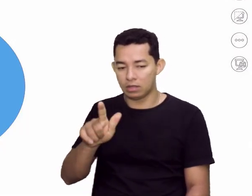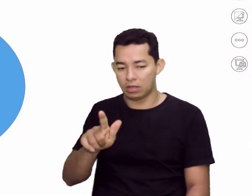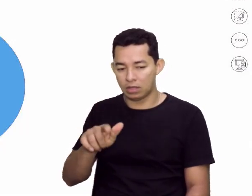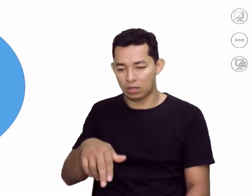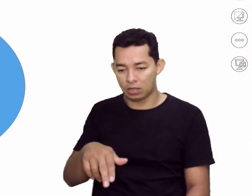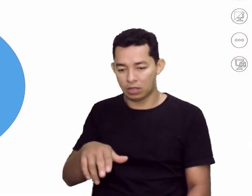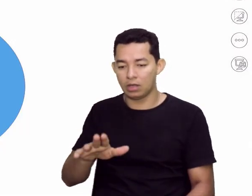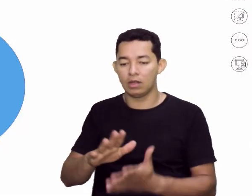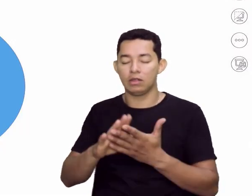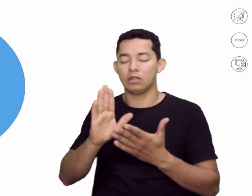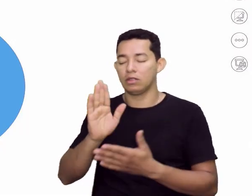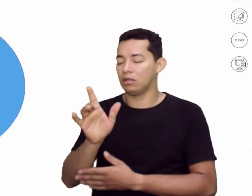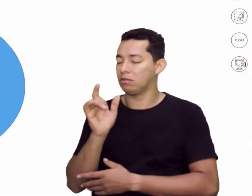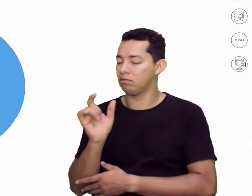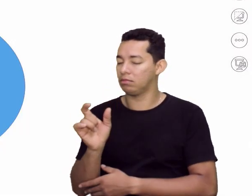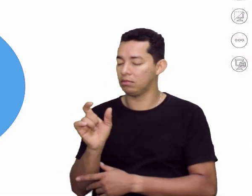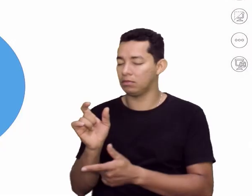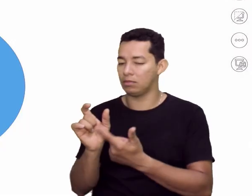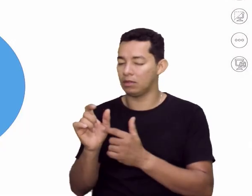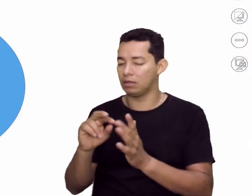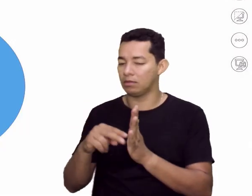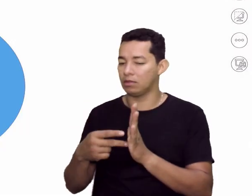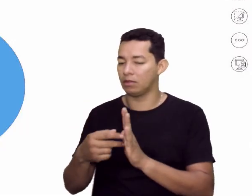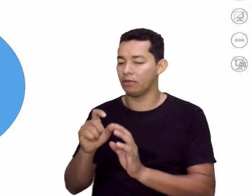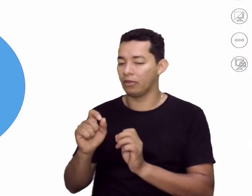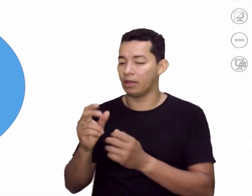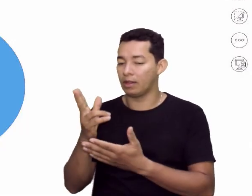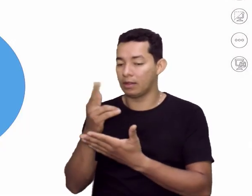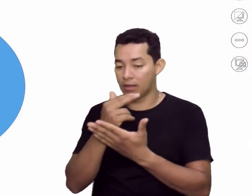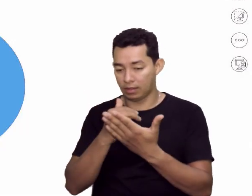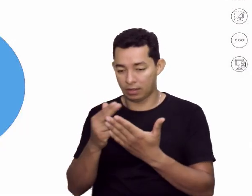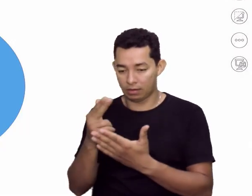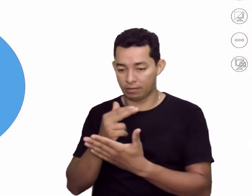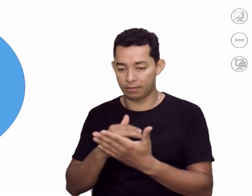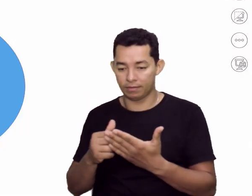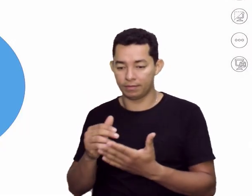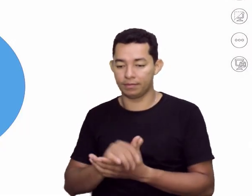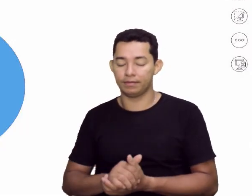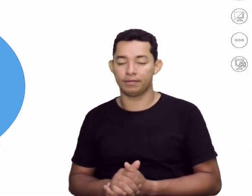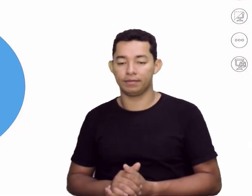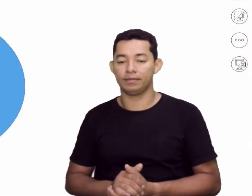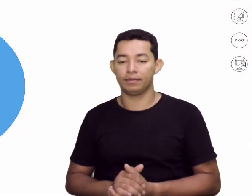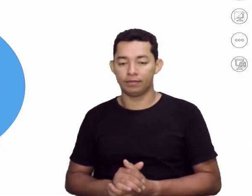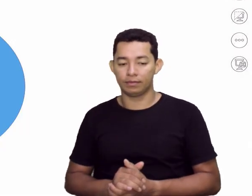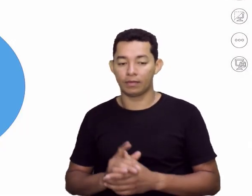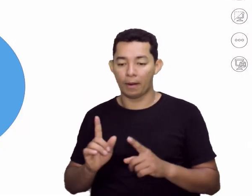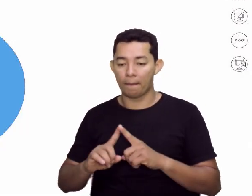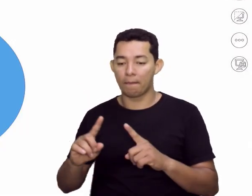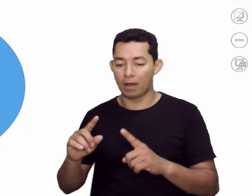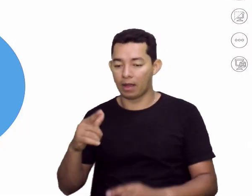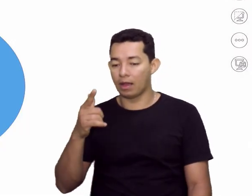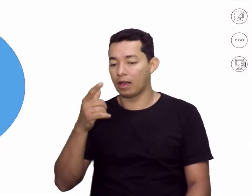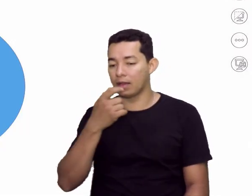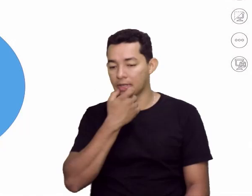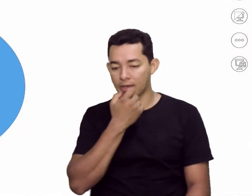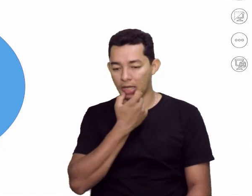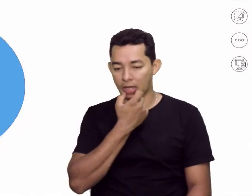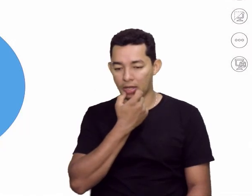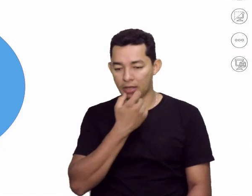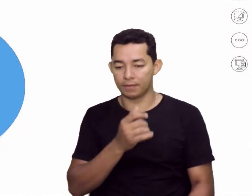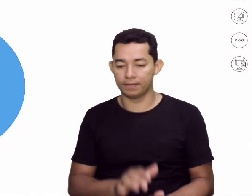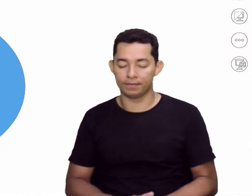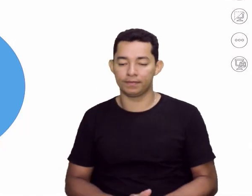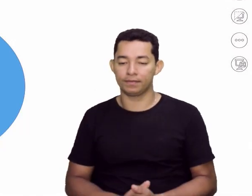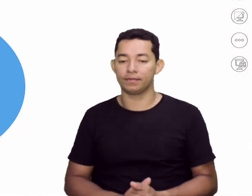né? Uma entrada aí. Design significa desenho, tá bom? Só que está em inglês. Então, botaram